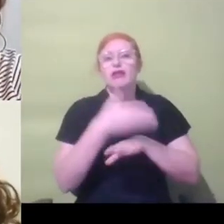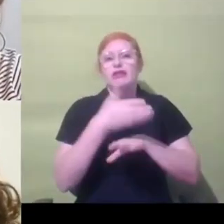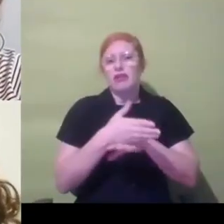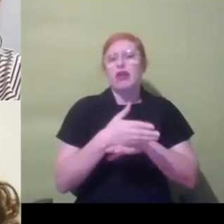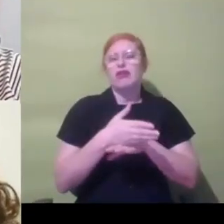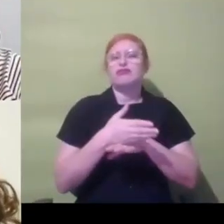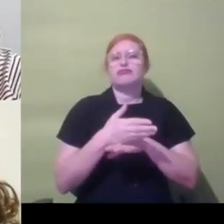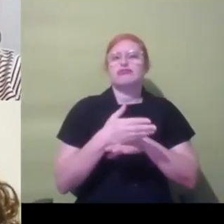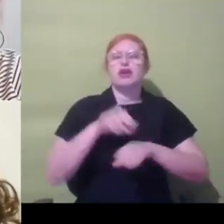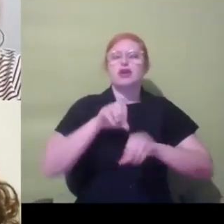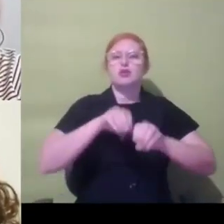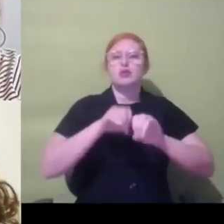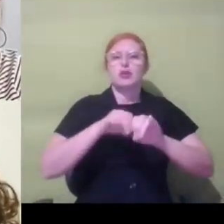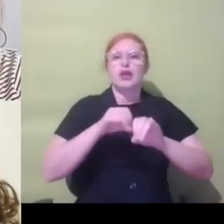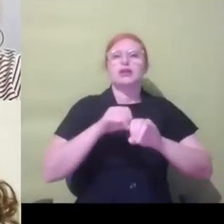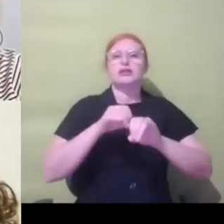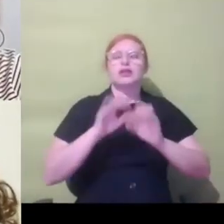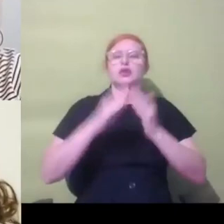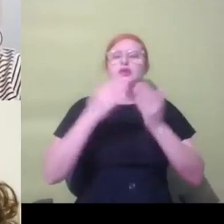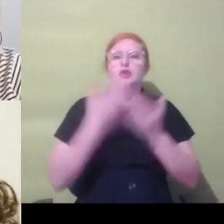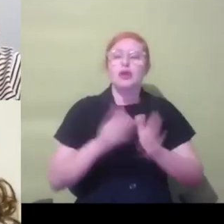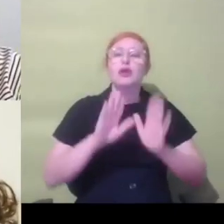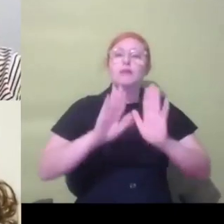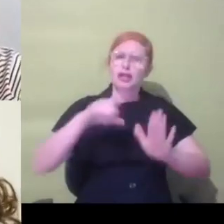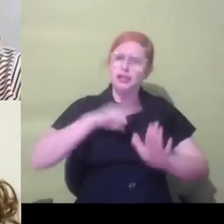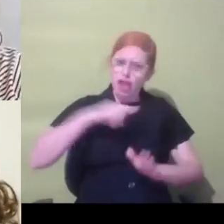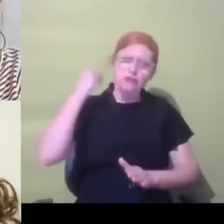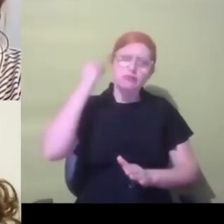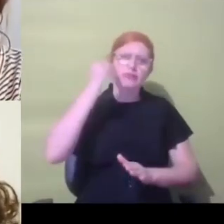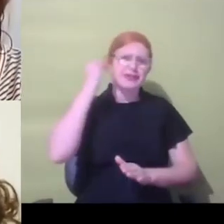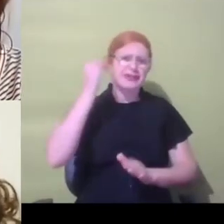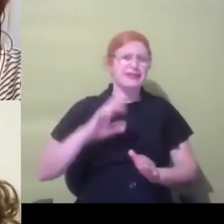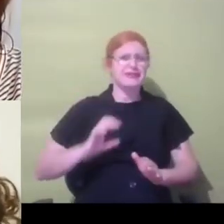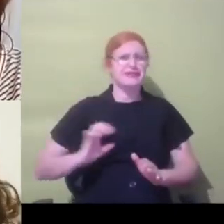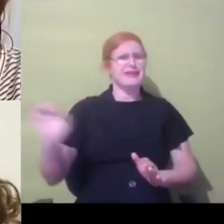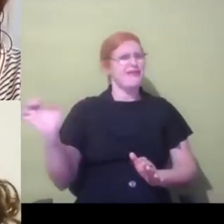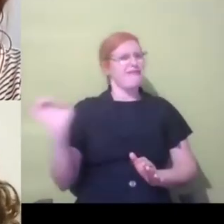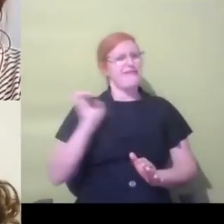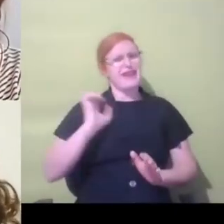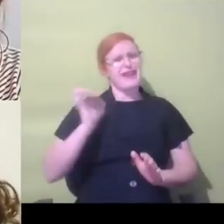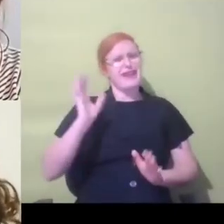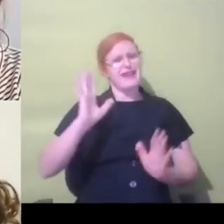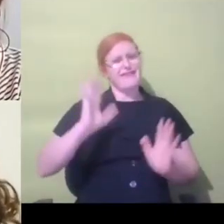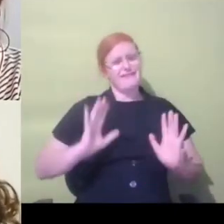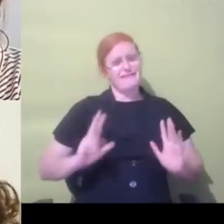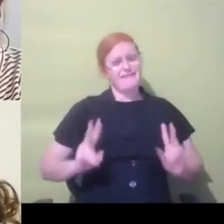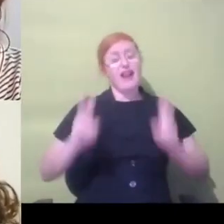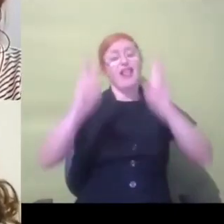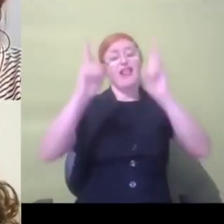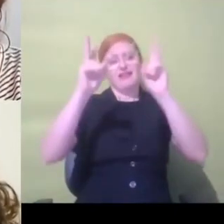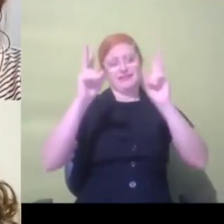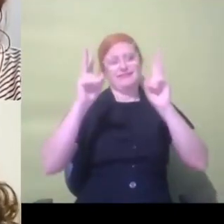que é riquíssima e que pode trazer muito para dentro do feminismo e da reflexão feminista.